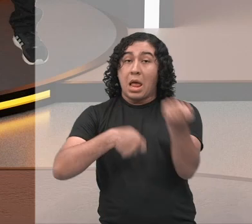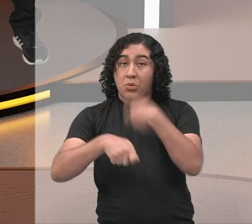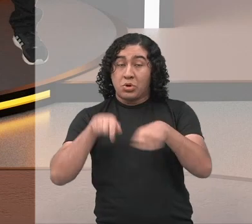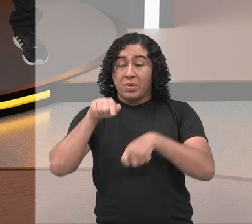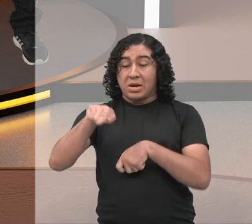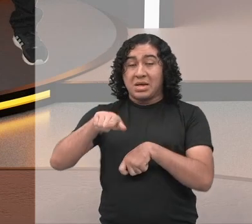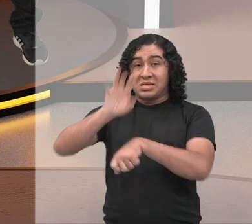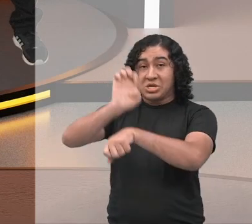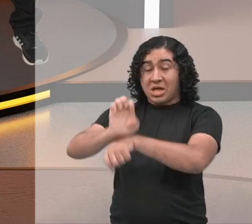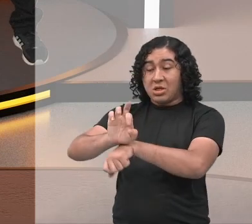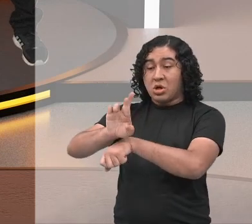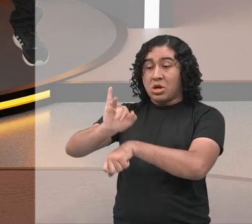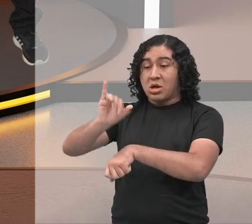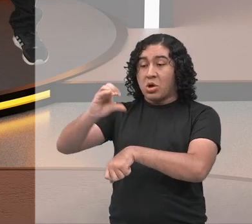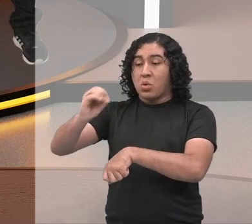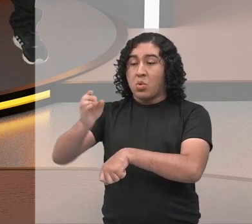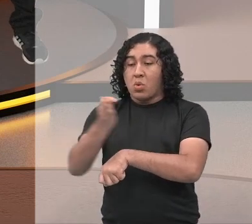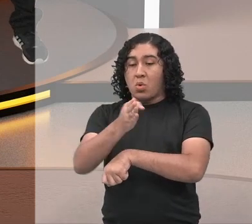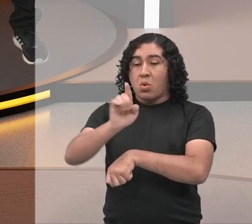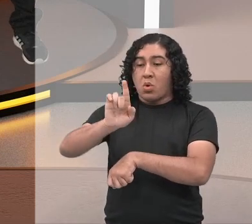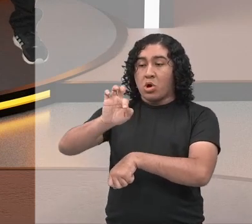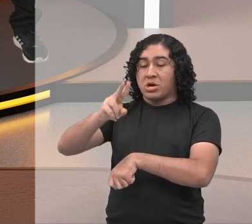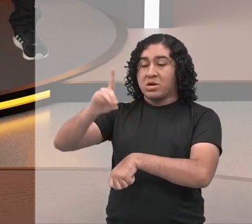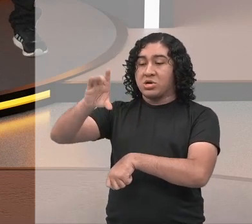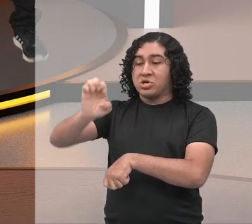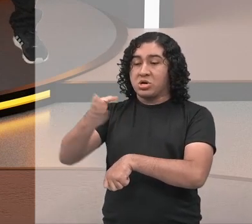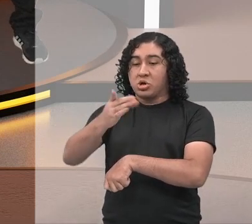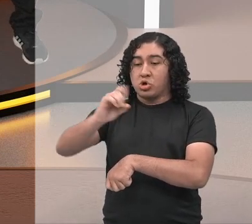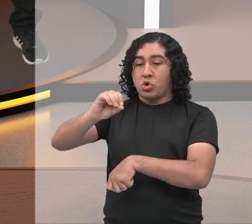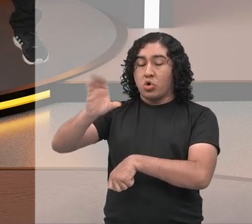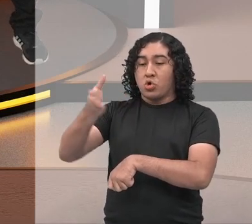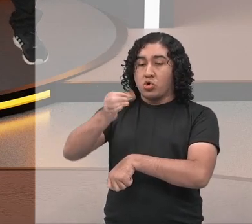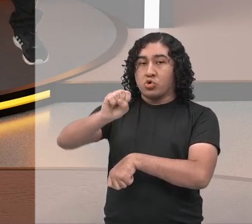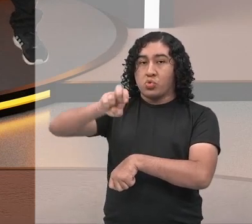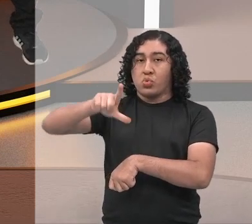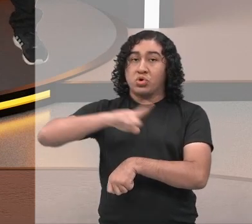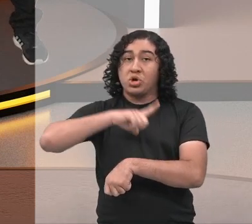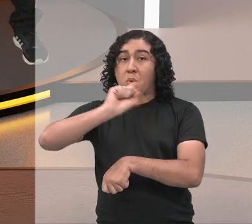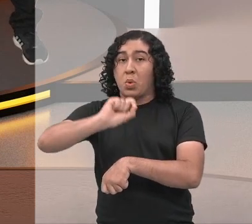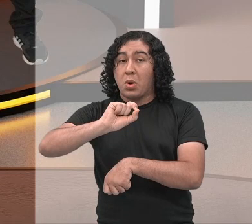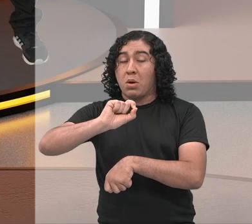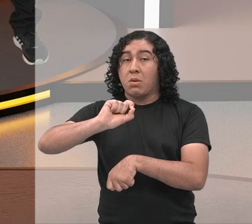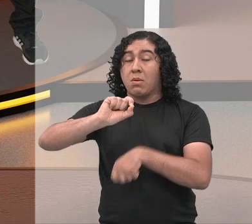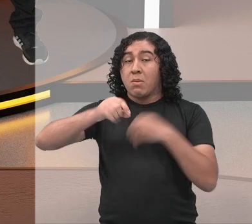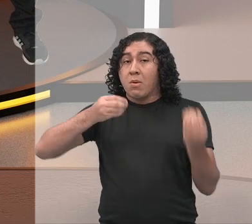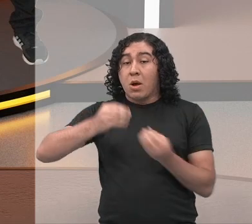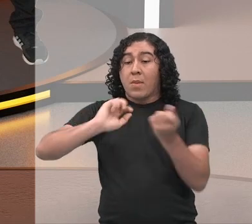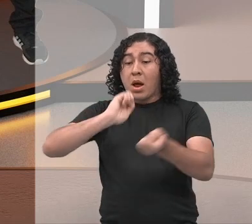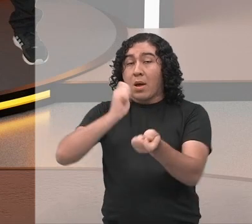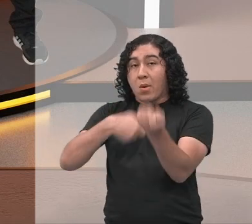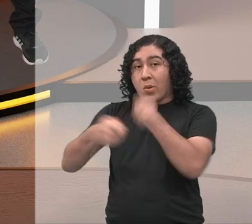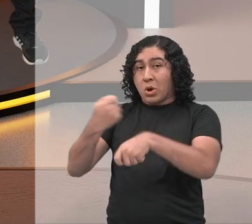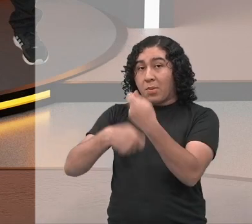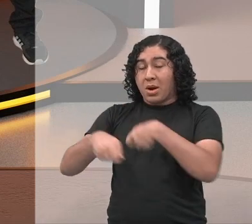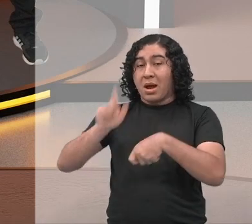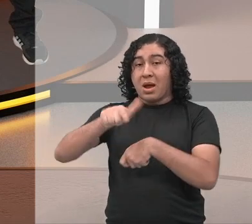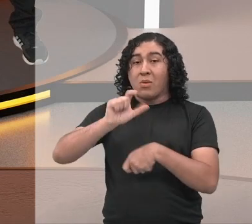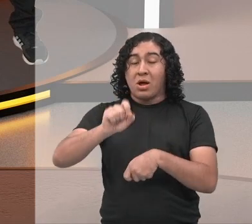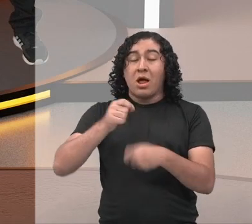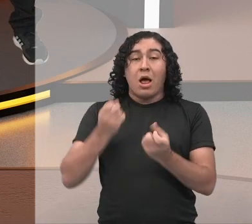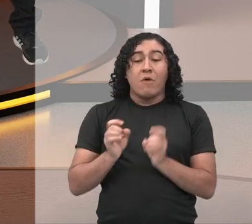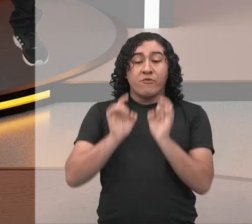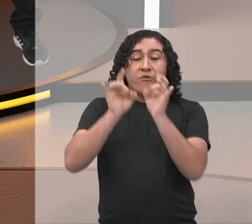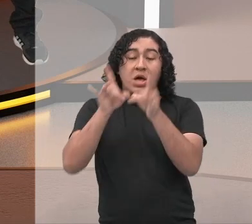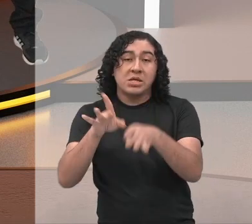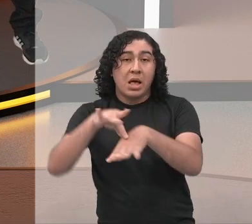região sul do país estava ali ancorado no chamado charqueamento, que era nada mais nada menos do que a venda do charque